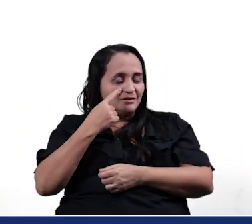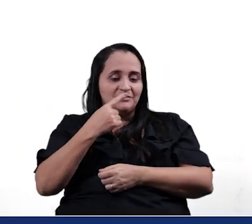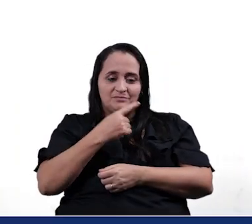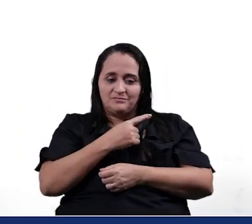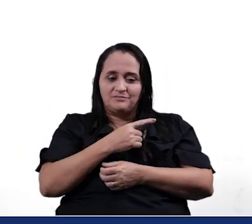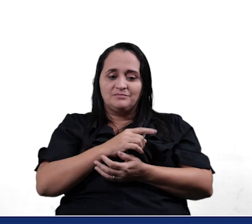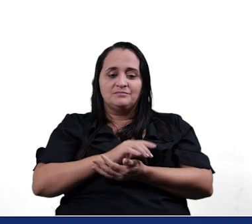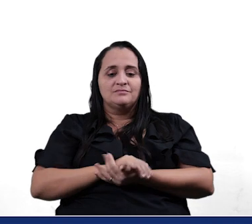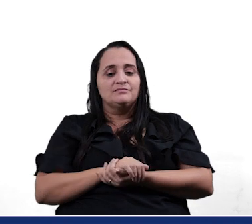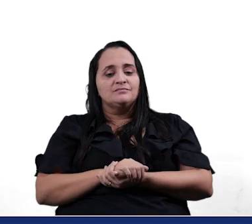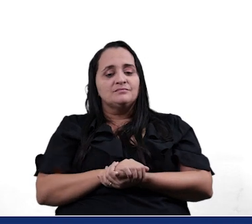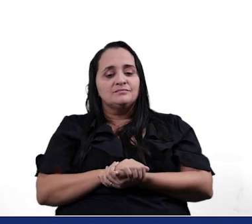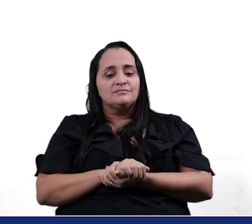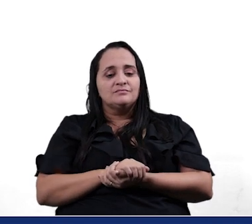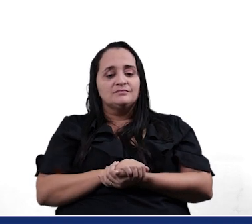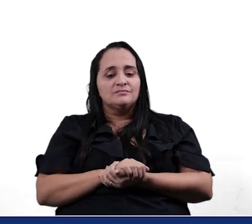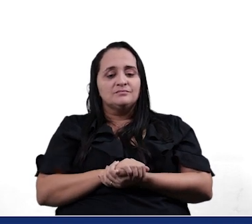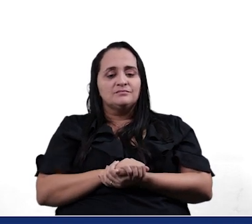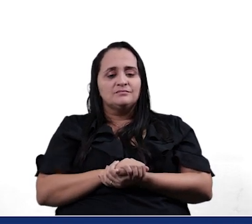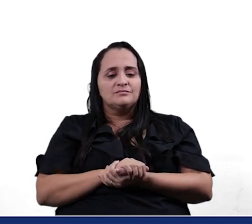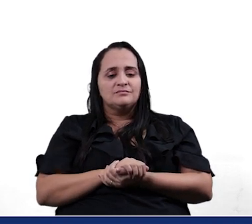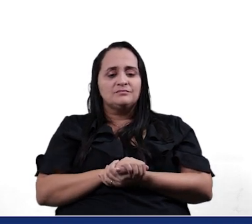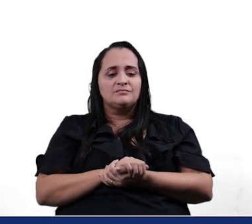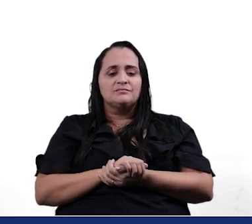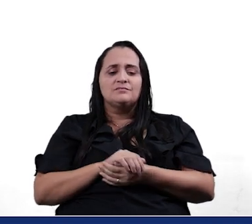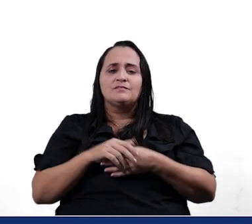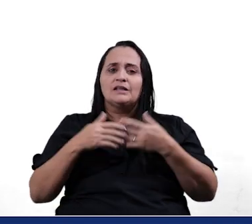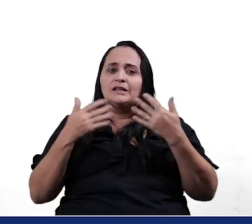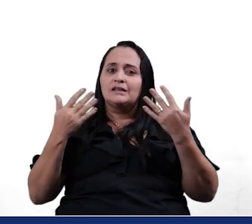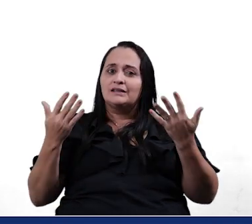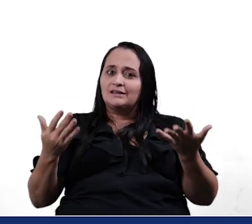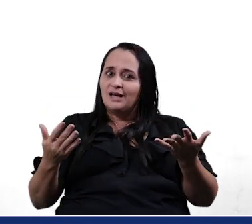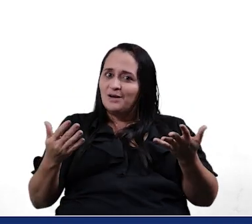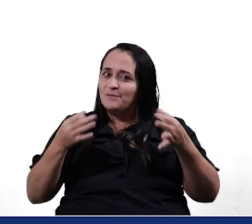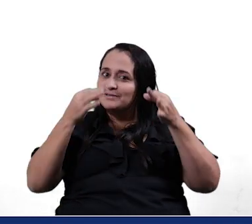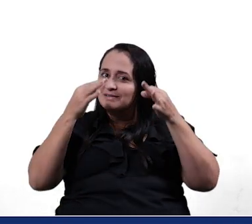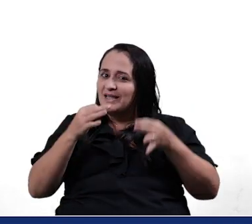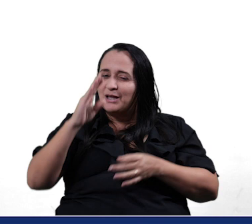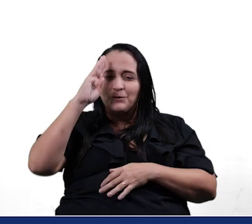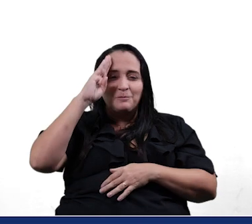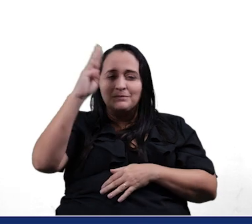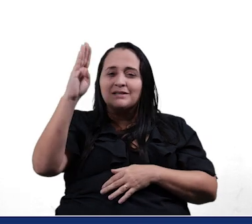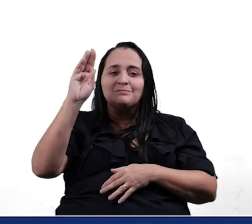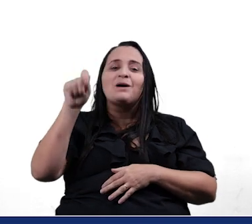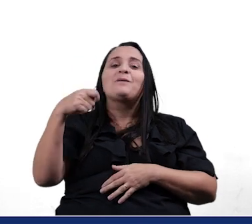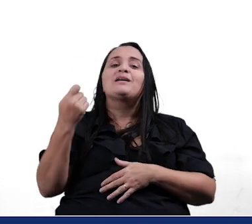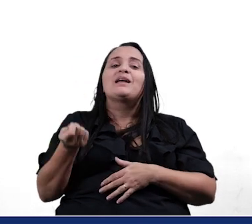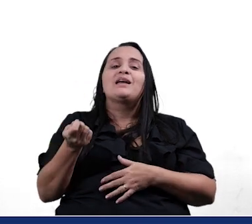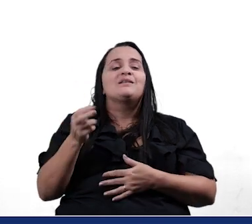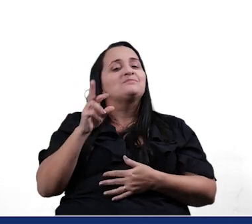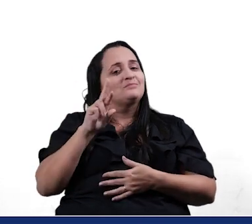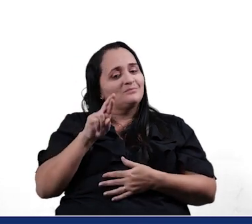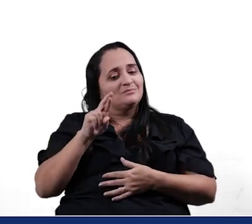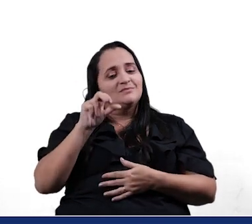lá. Então, o personagem principal da história acertou quem disse Rapunzel. E